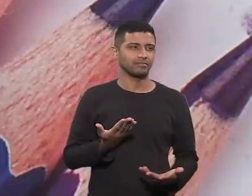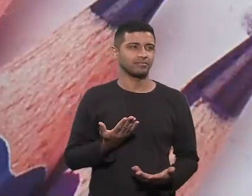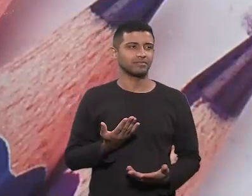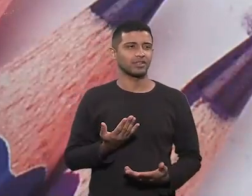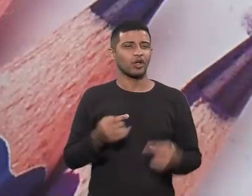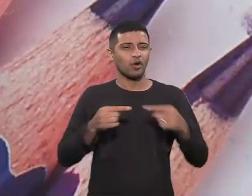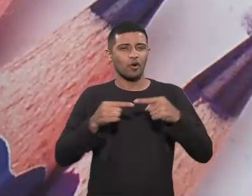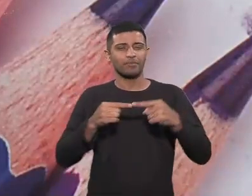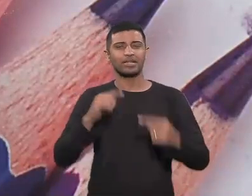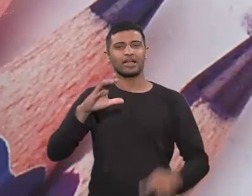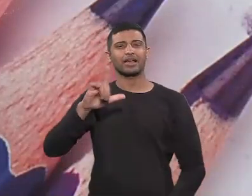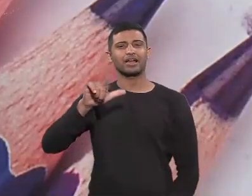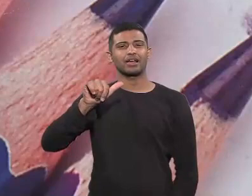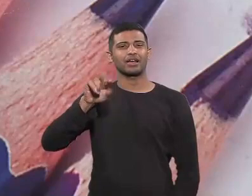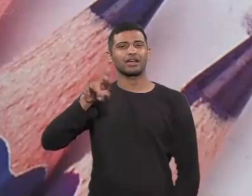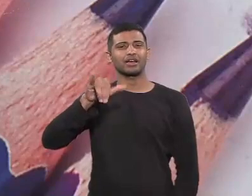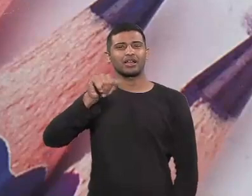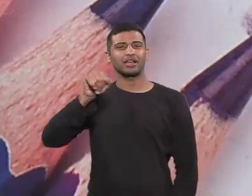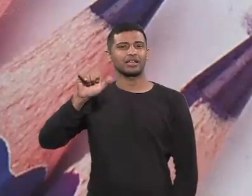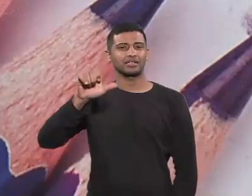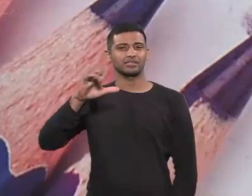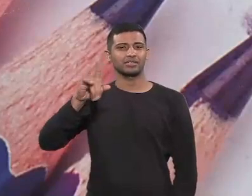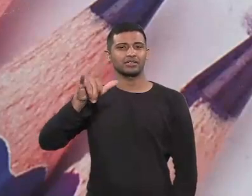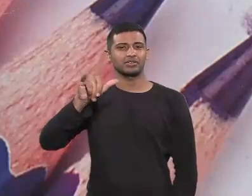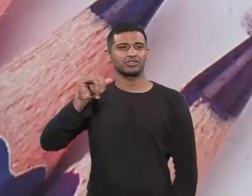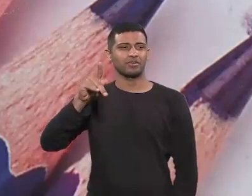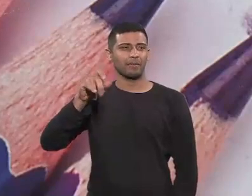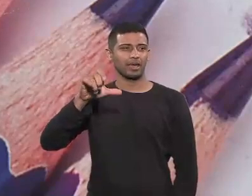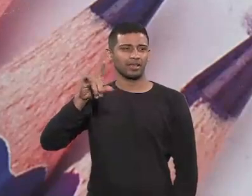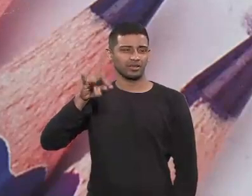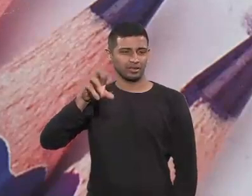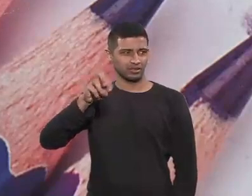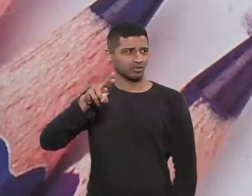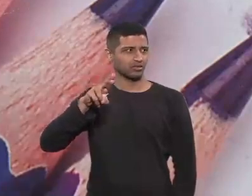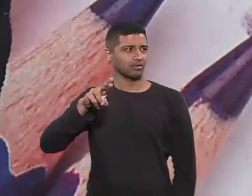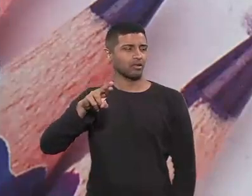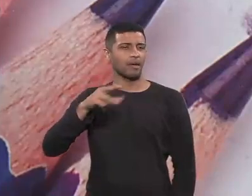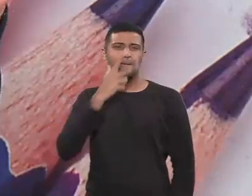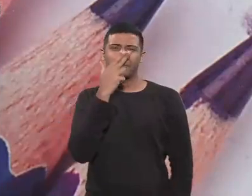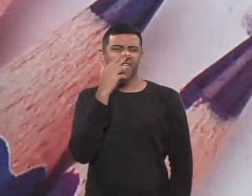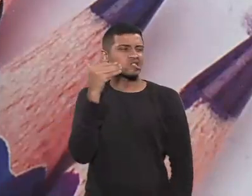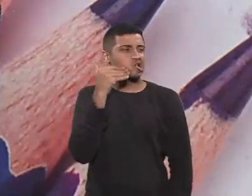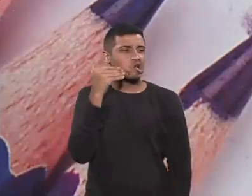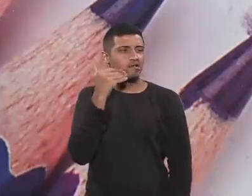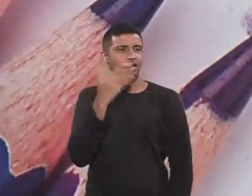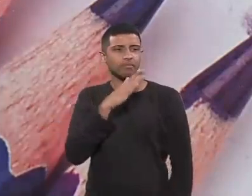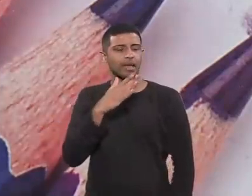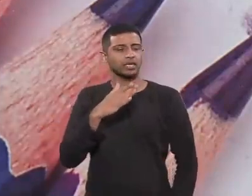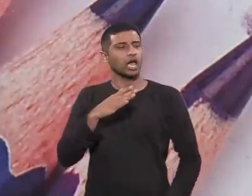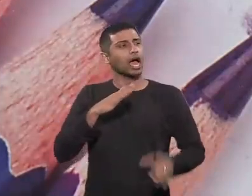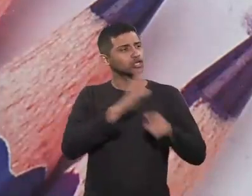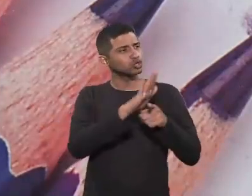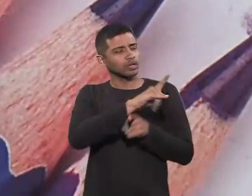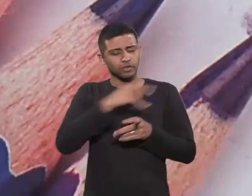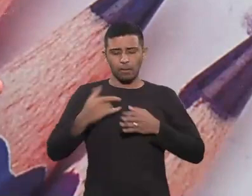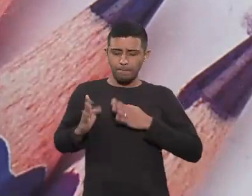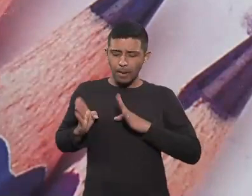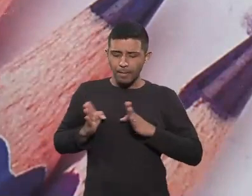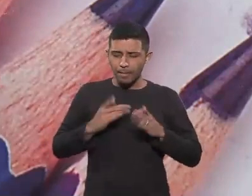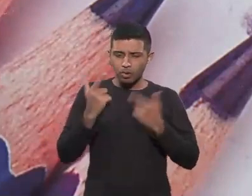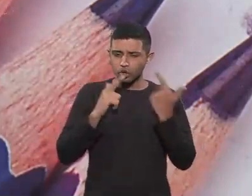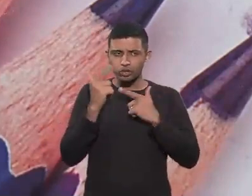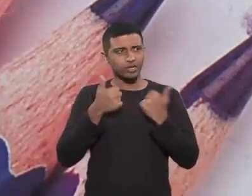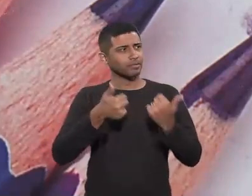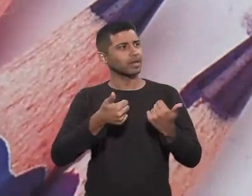Aquela coisa de Clarice Lispector, não tira o que você acha que é defeito, que desorganiza a pessoa. Deixa você organizadinha